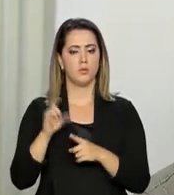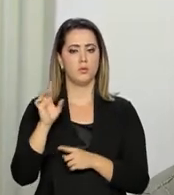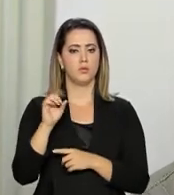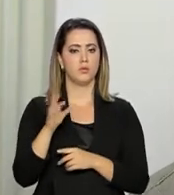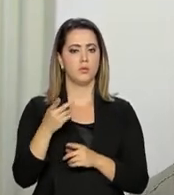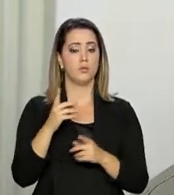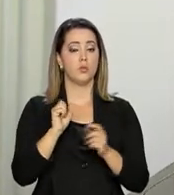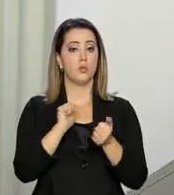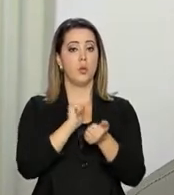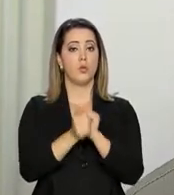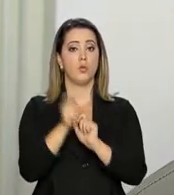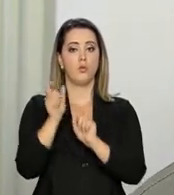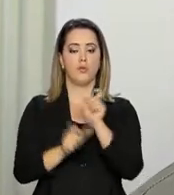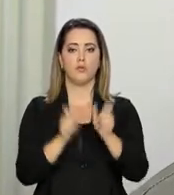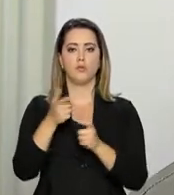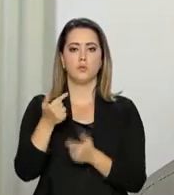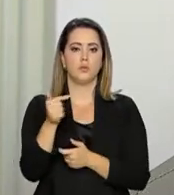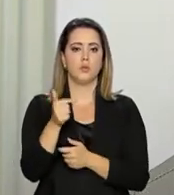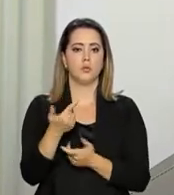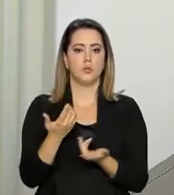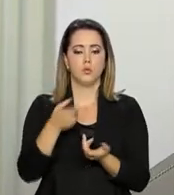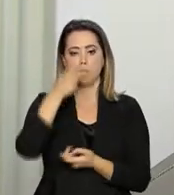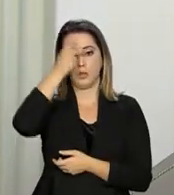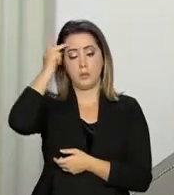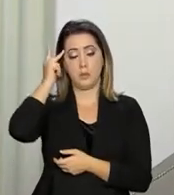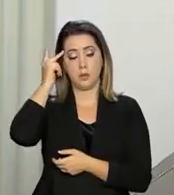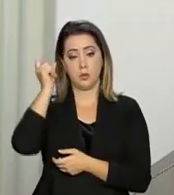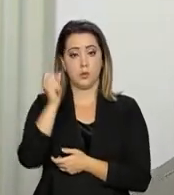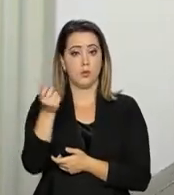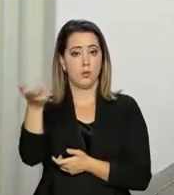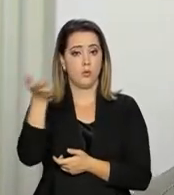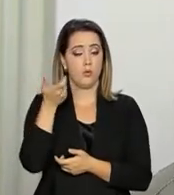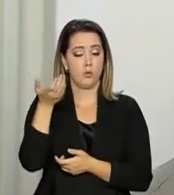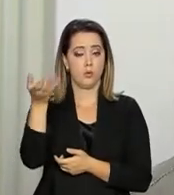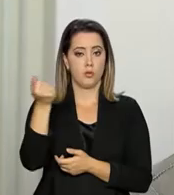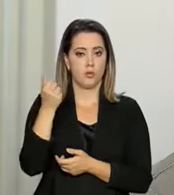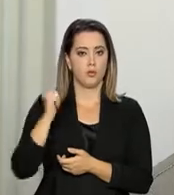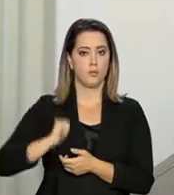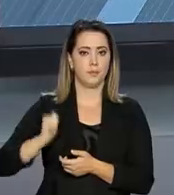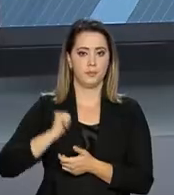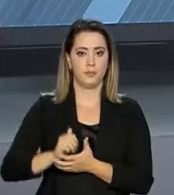o futebol masculino a gente não tinha bolsistas é medalhistas